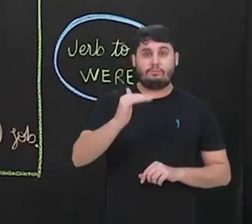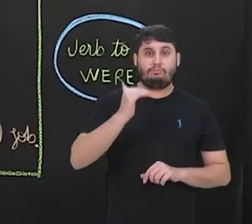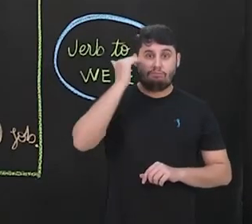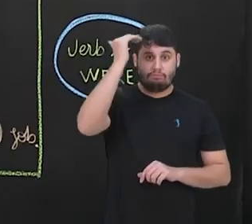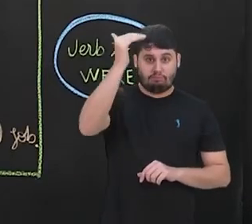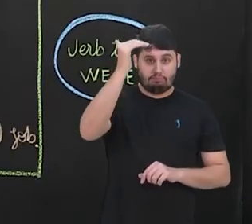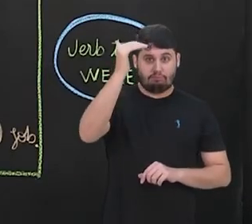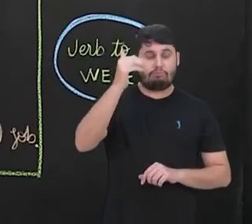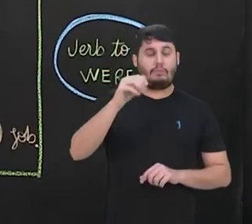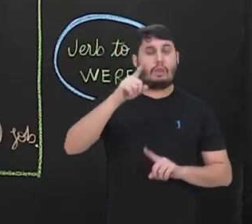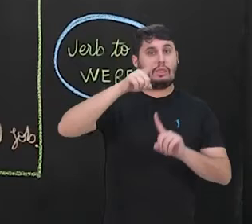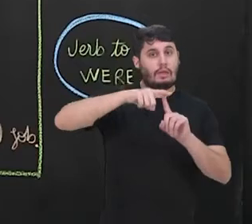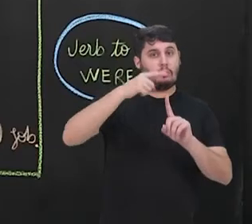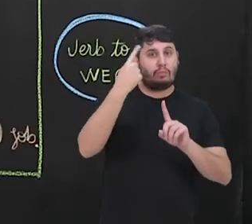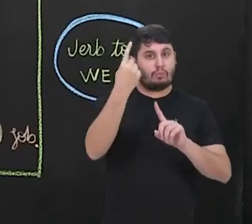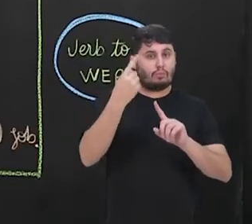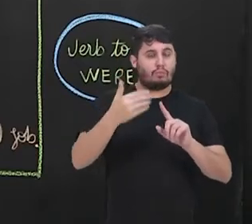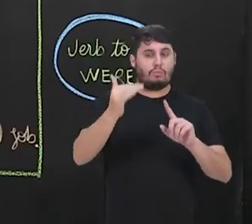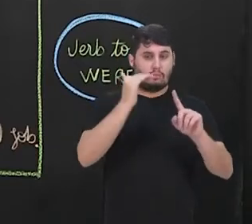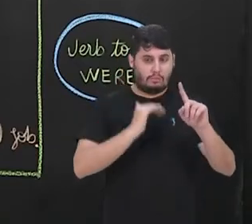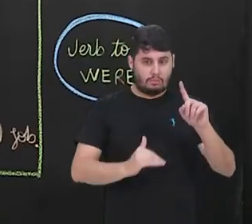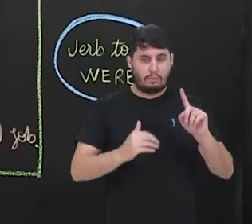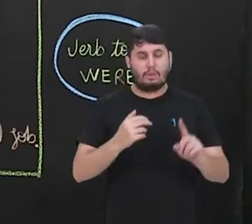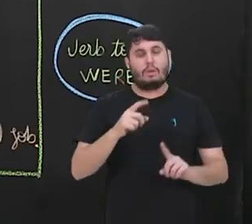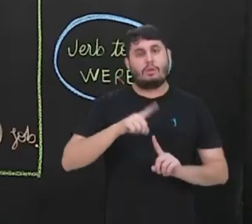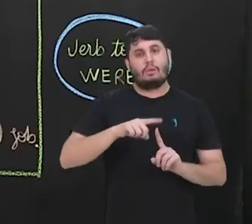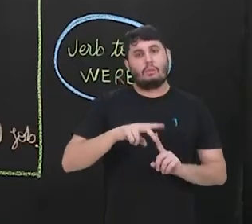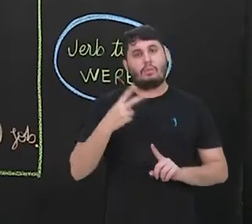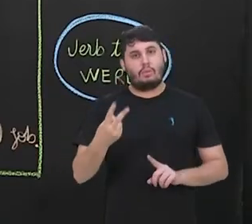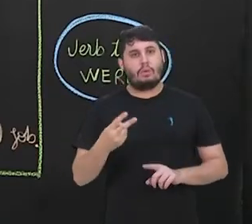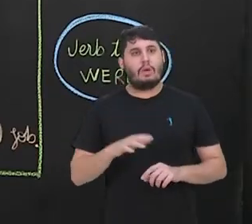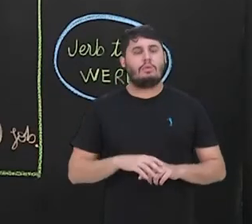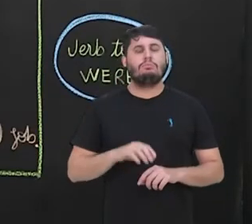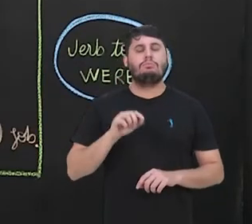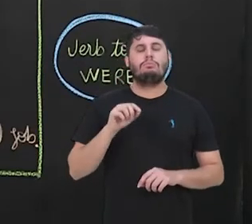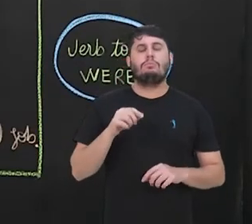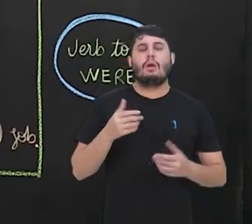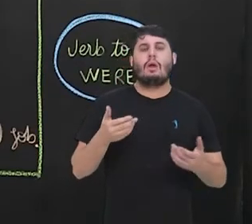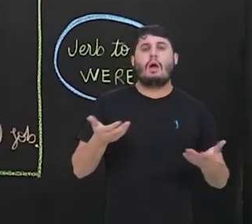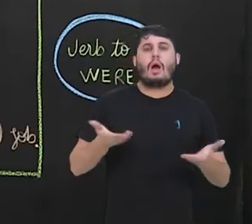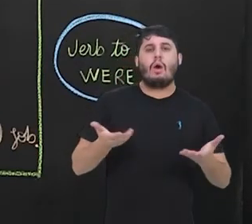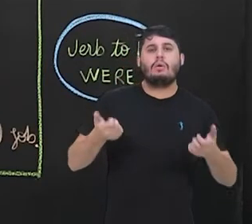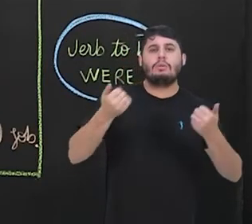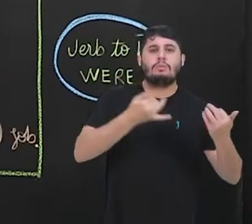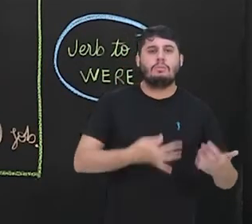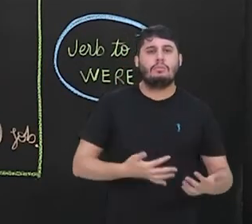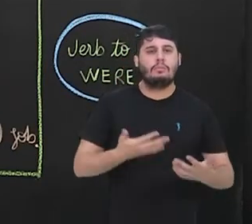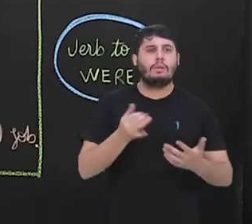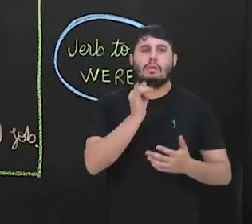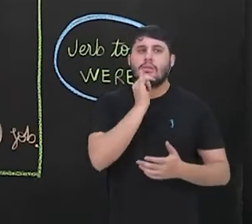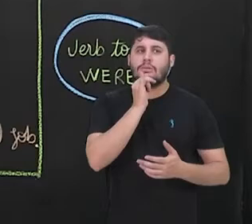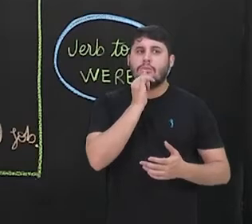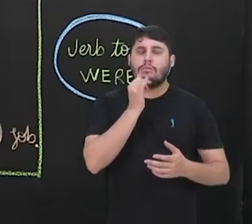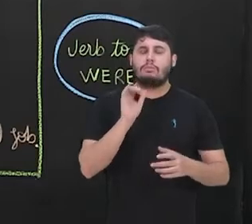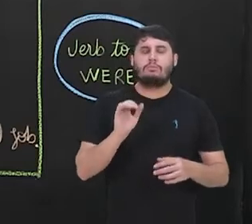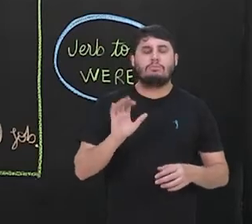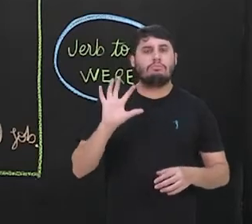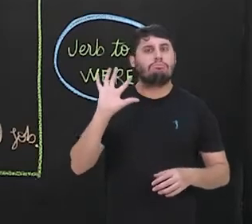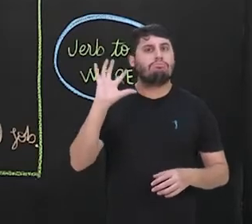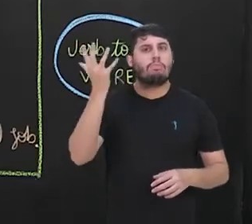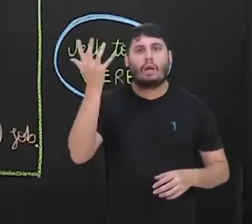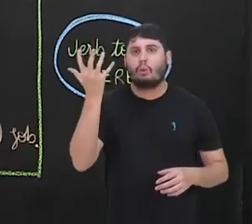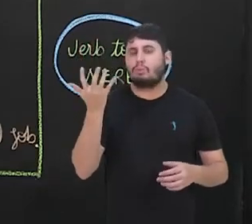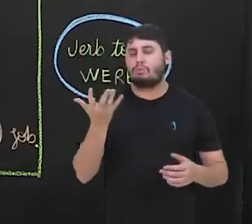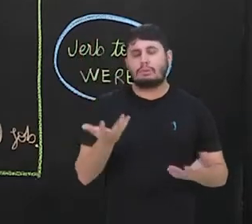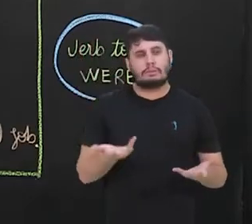nós temos uma situação irreal. Por exemplo, se eu tivesse dinheiro, eu